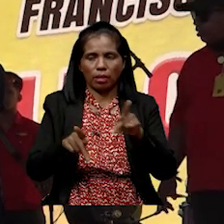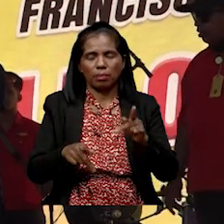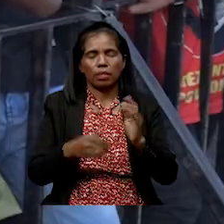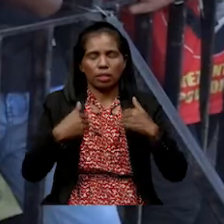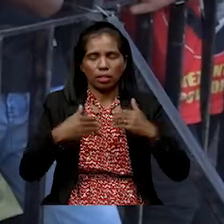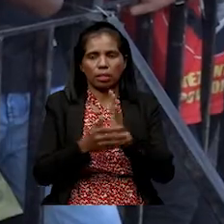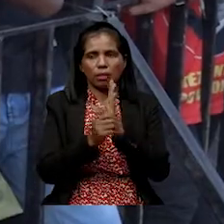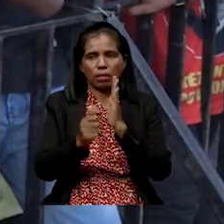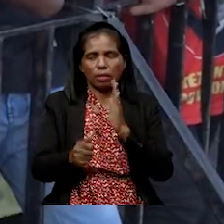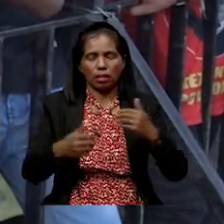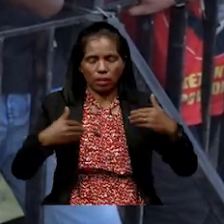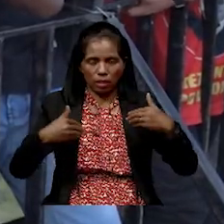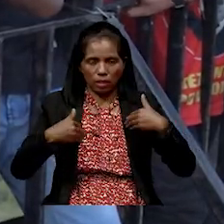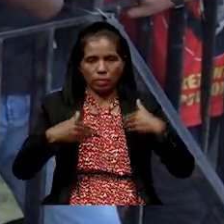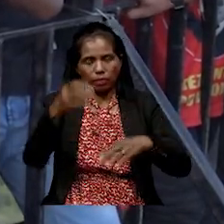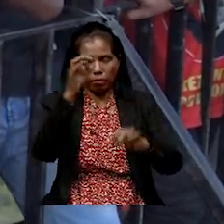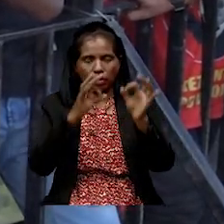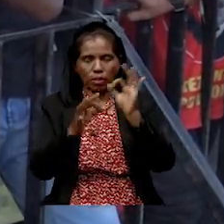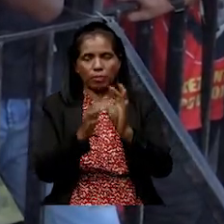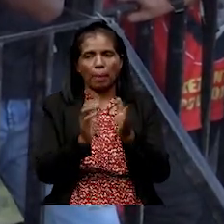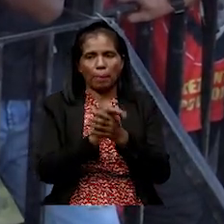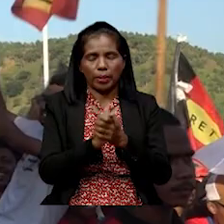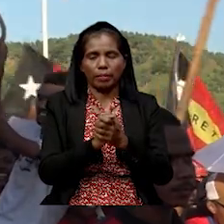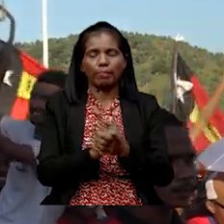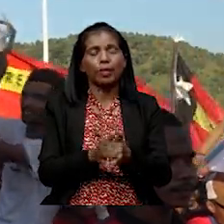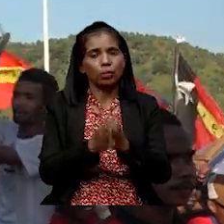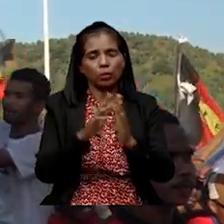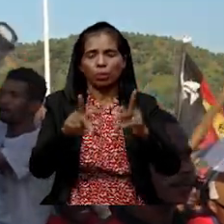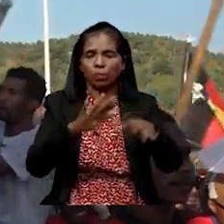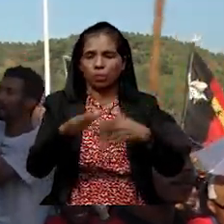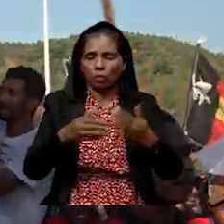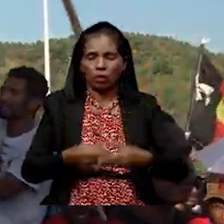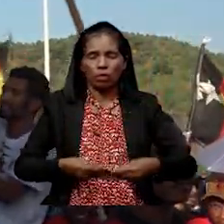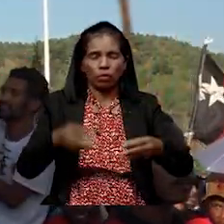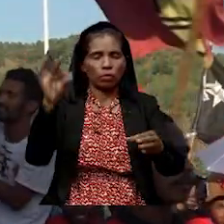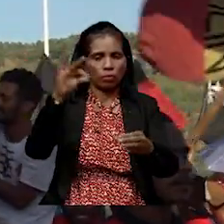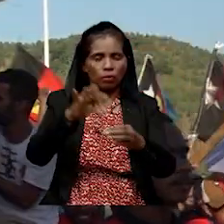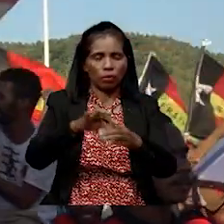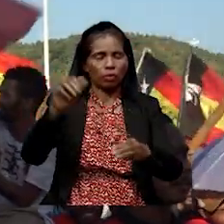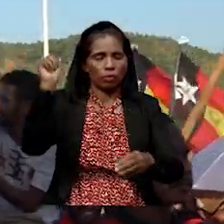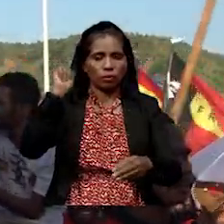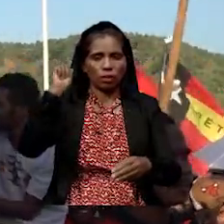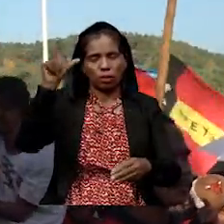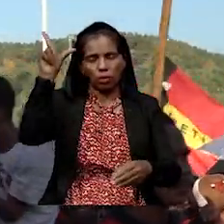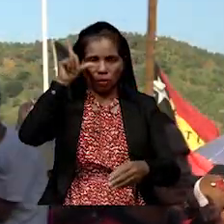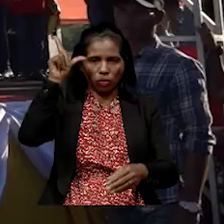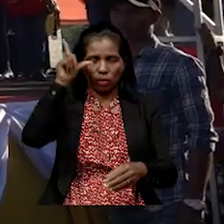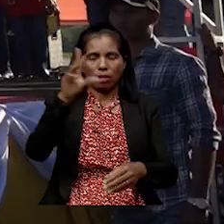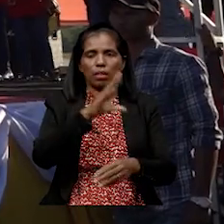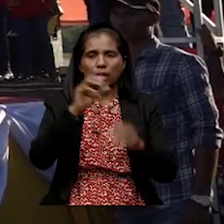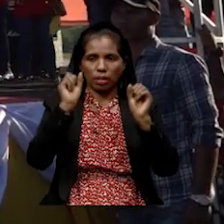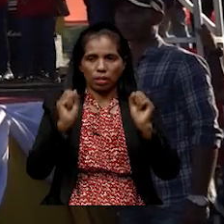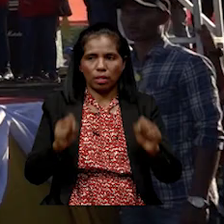kapasidadi no ia prinsipio nebe metin. Tambane husu basi dedaun hotu atu favotus ba kandidatu Francisco Guterres Lolo, nune